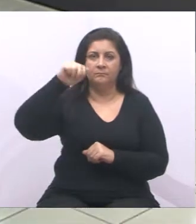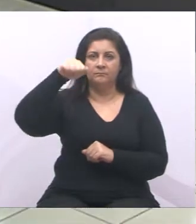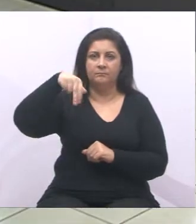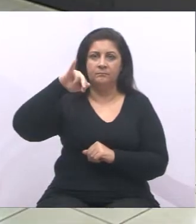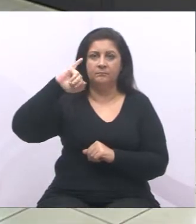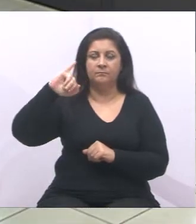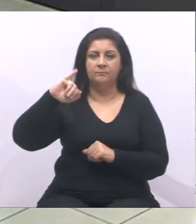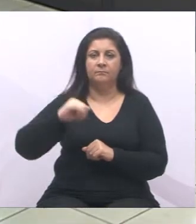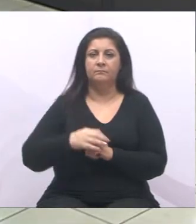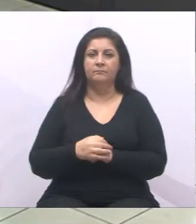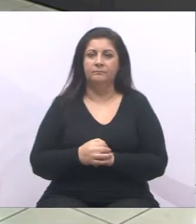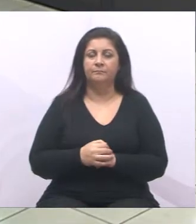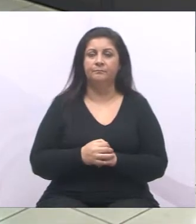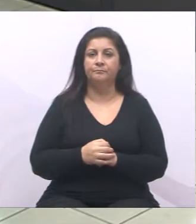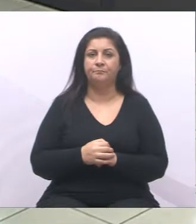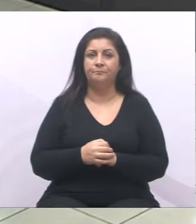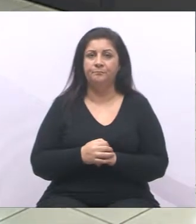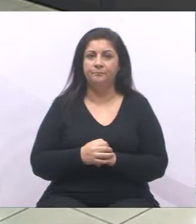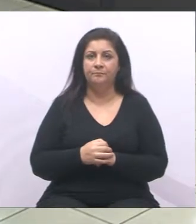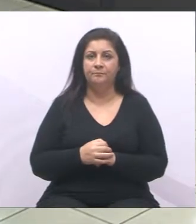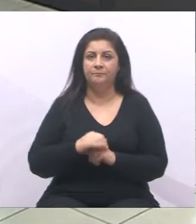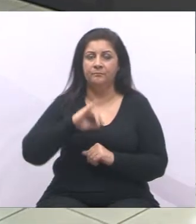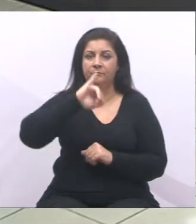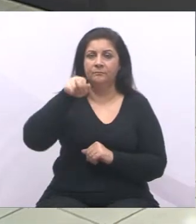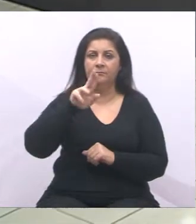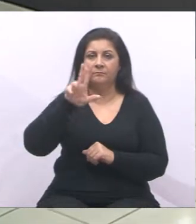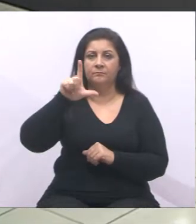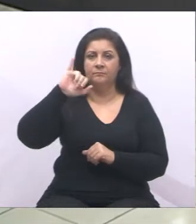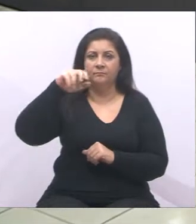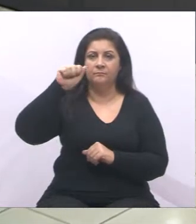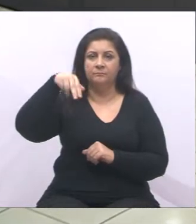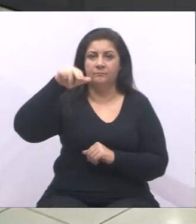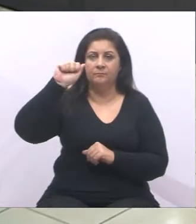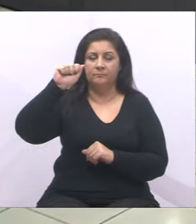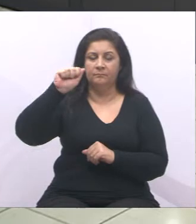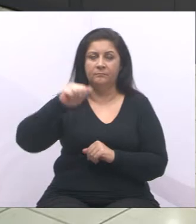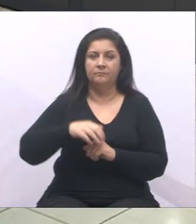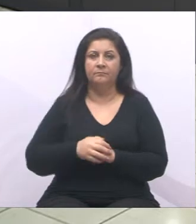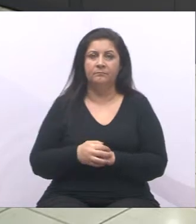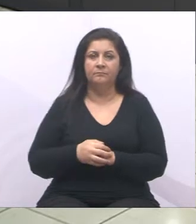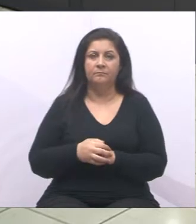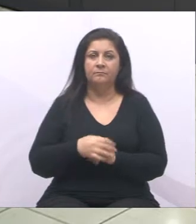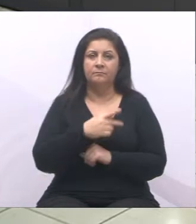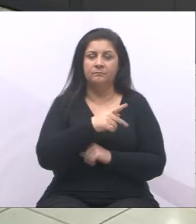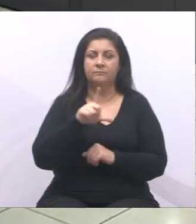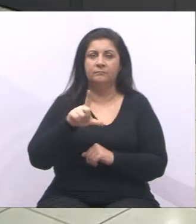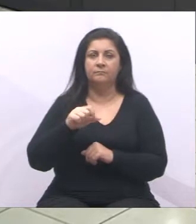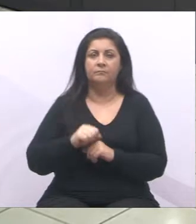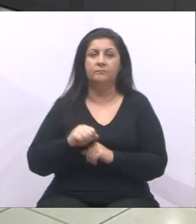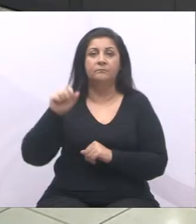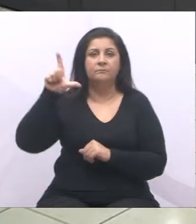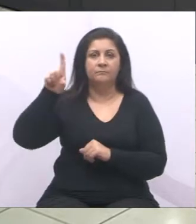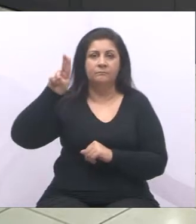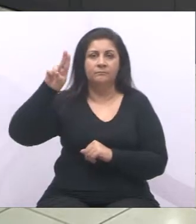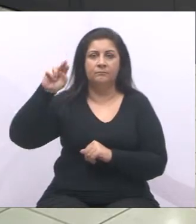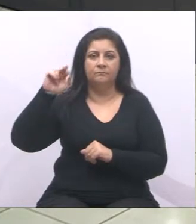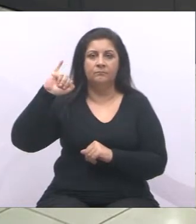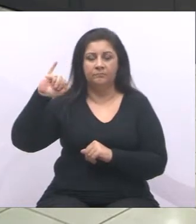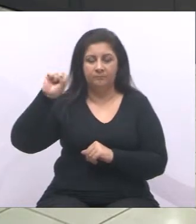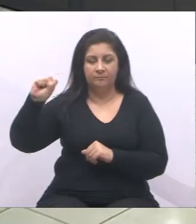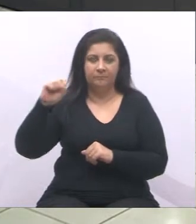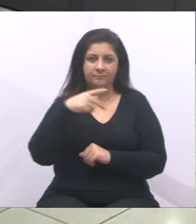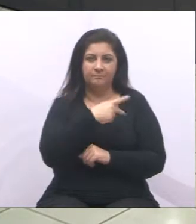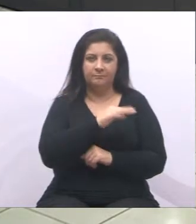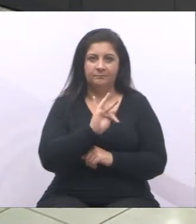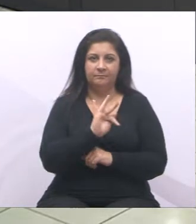da Silva, do Republicanos, Juliana Pinheiro do Alibe, do PL, Luiz Flávio Dias, do PT,